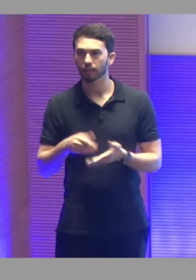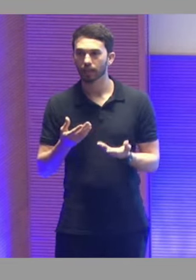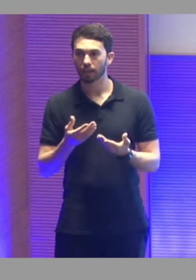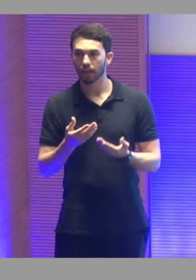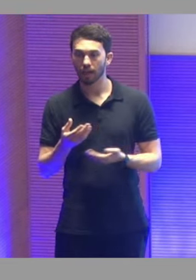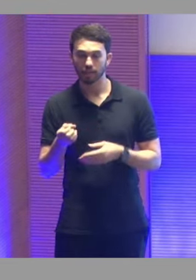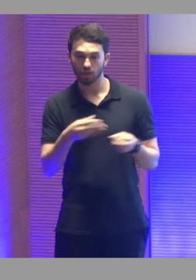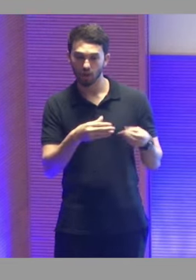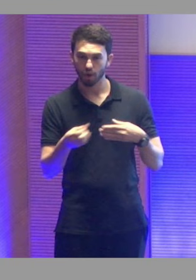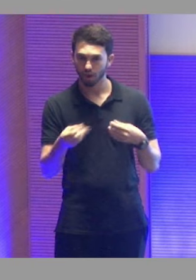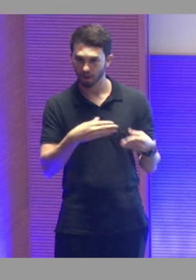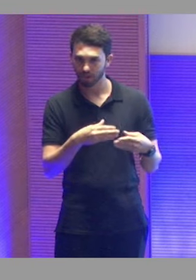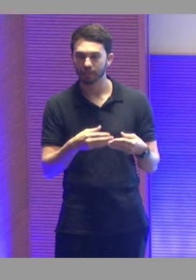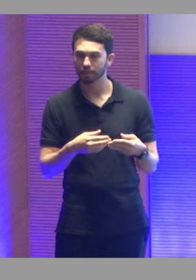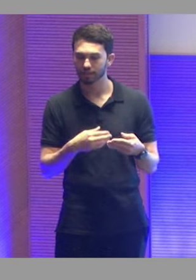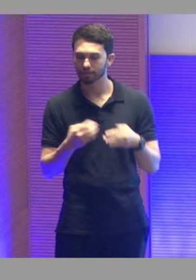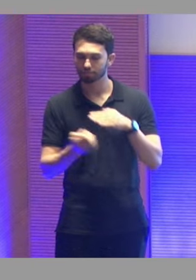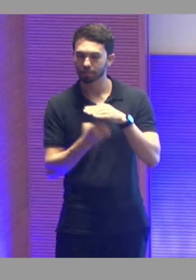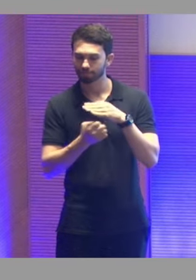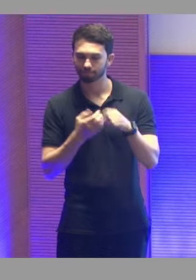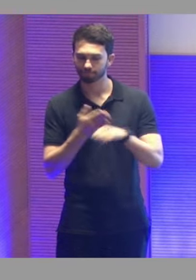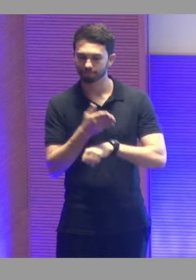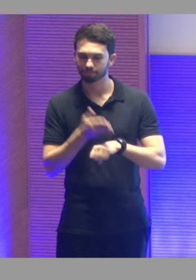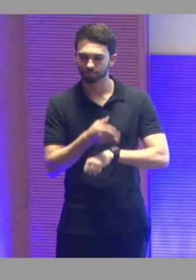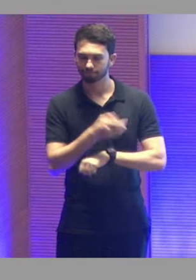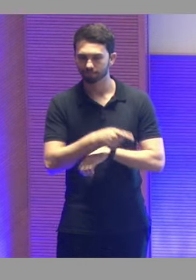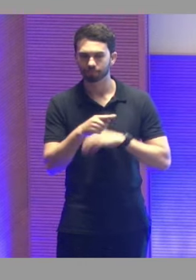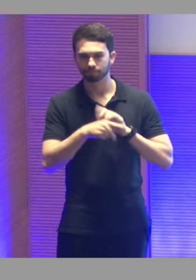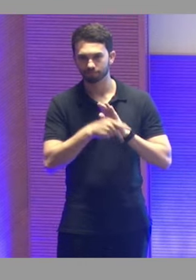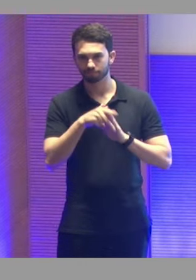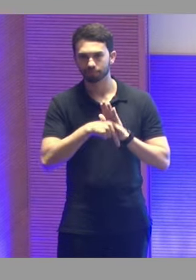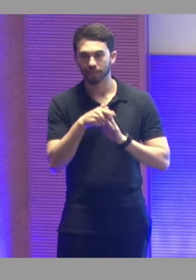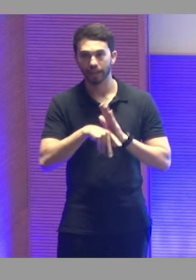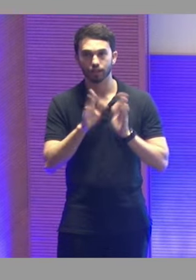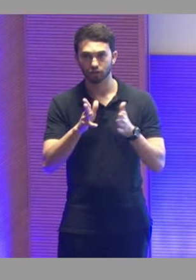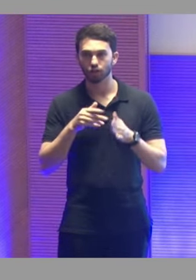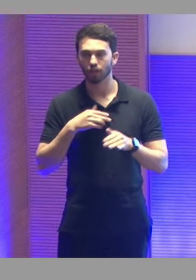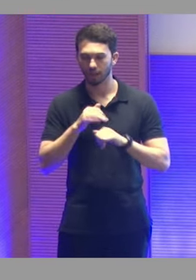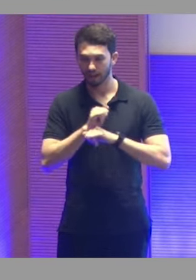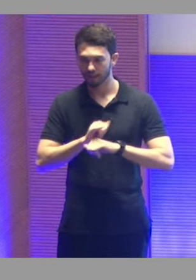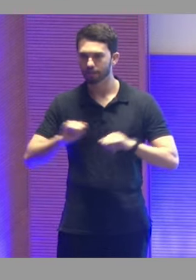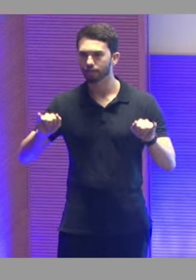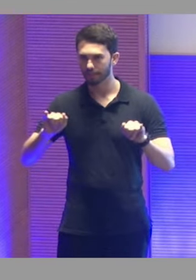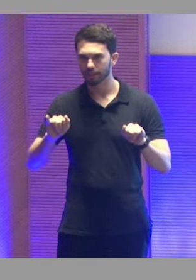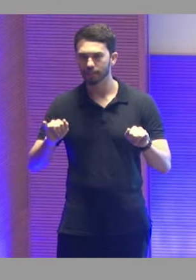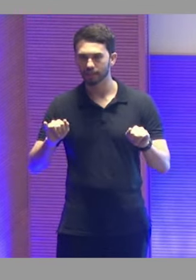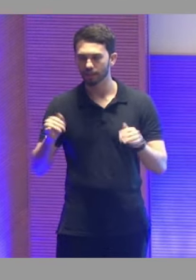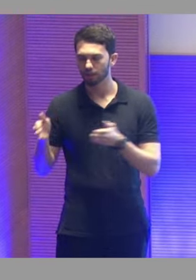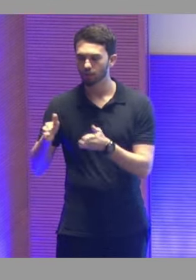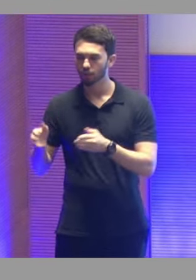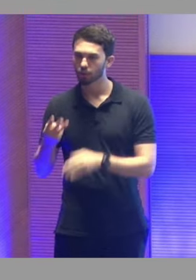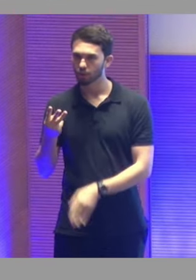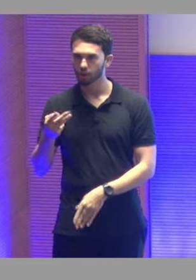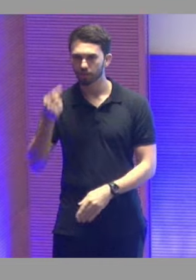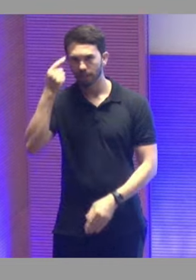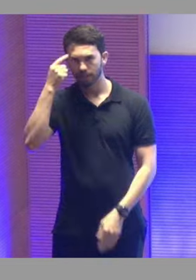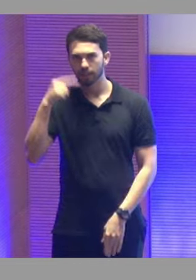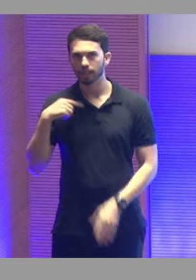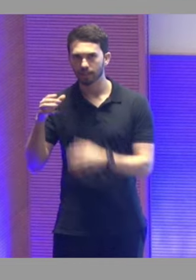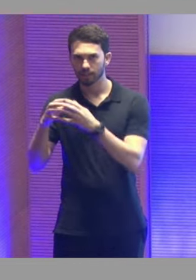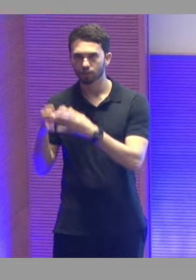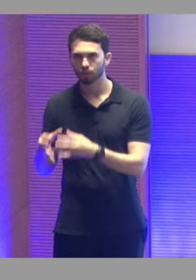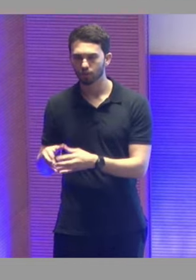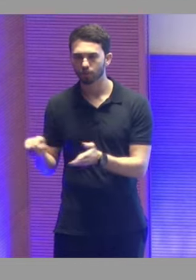parte das organizações que aderem ao programa pela primeira vez já publicam Seus inventários considerando alguma categoria de